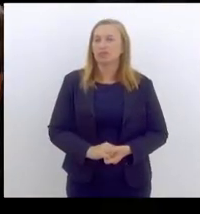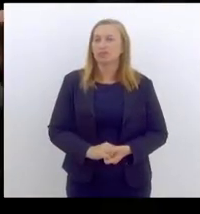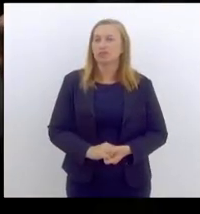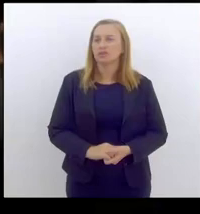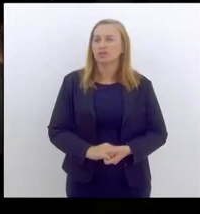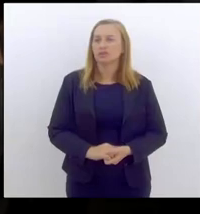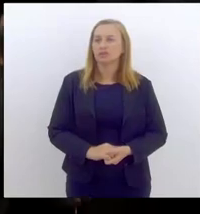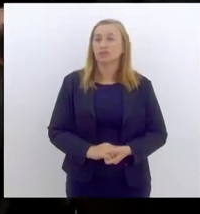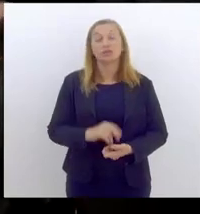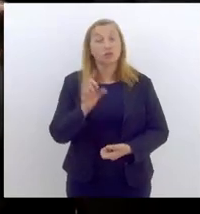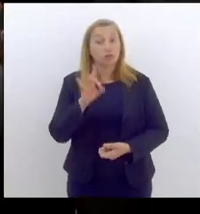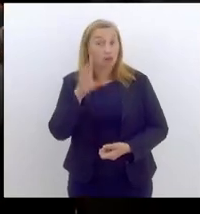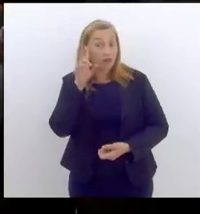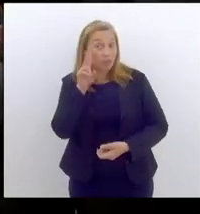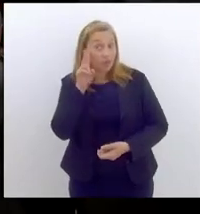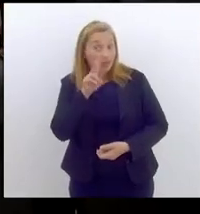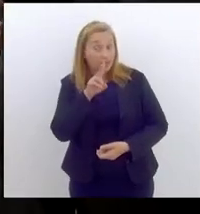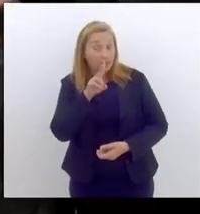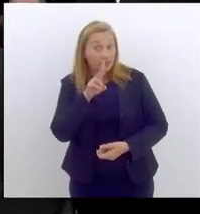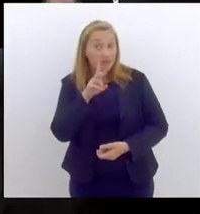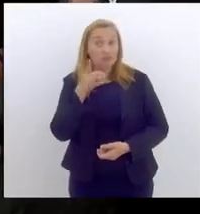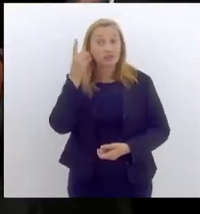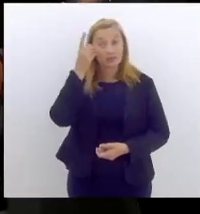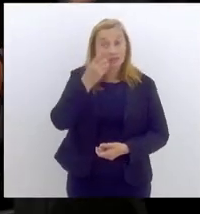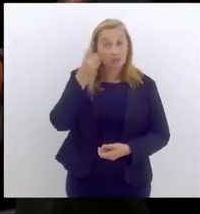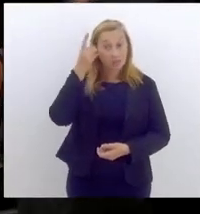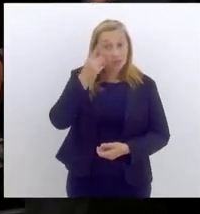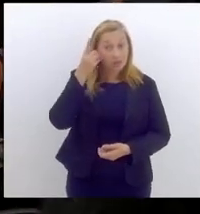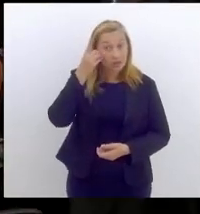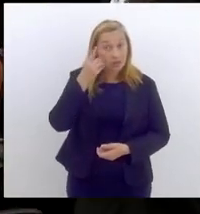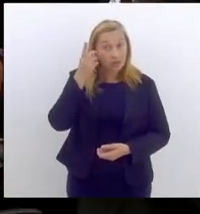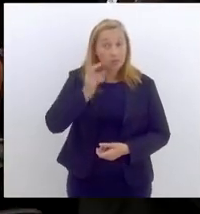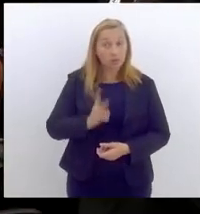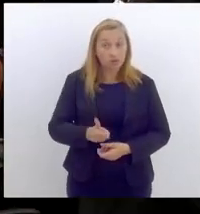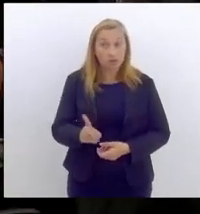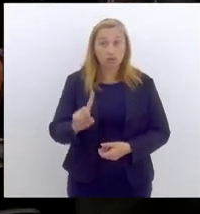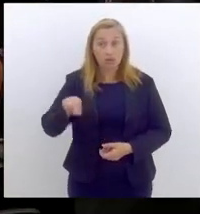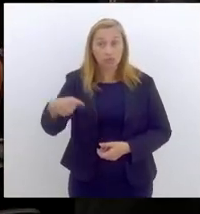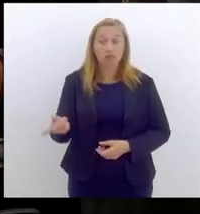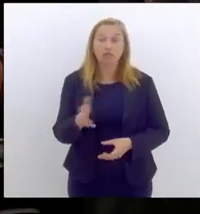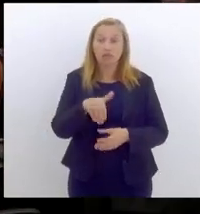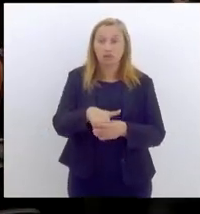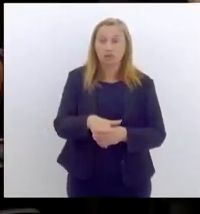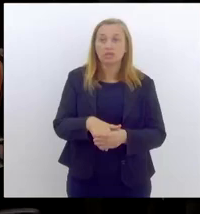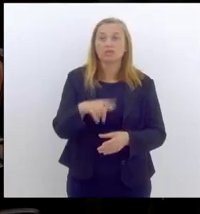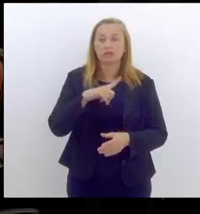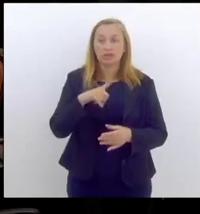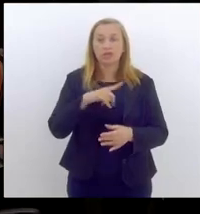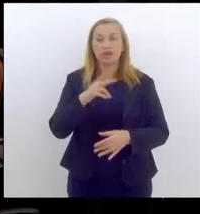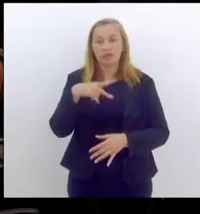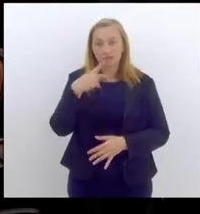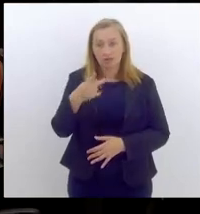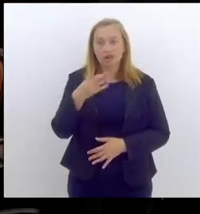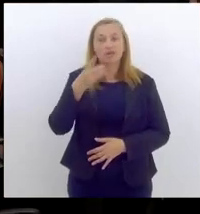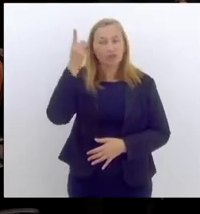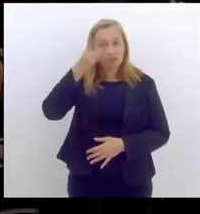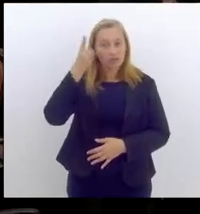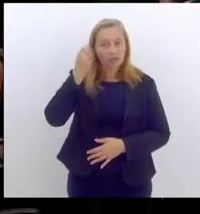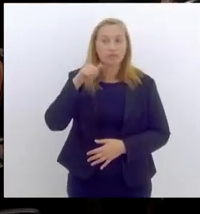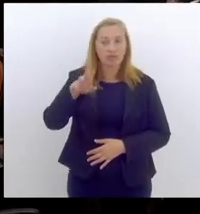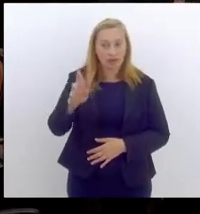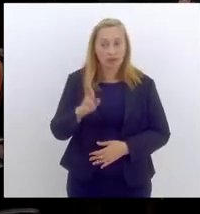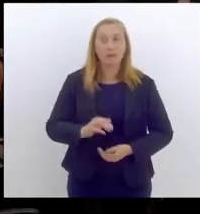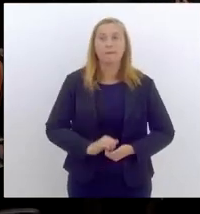Só lembrando aqui, os deputados fiquem, porque após a votação vai haver o pronunciamento do deputado Bacelar.